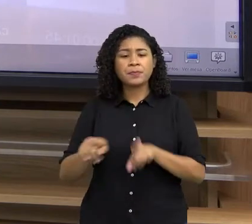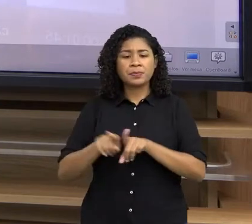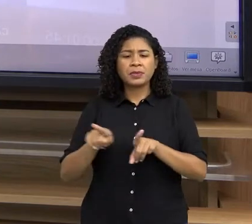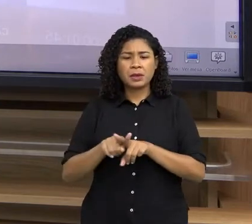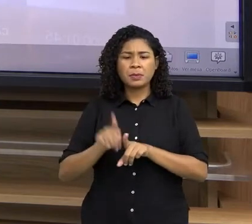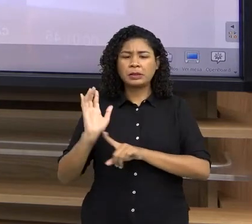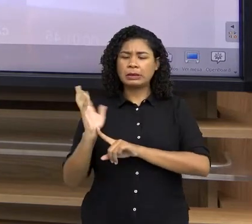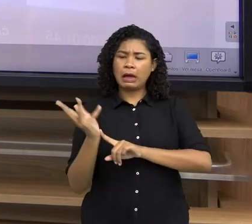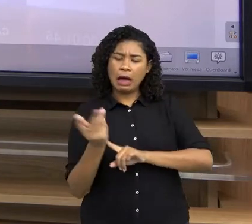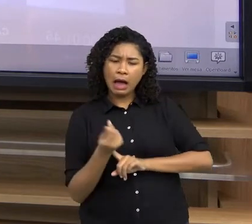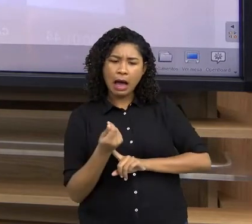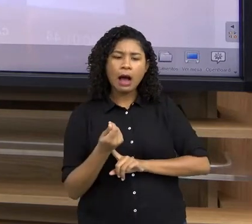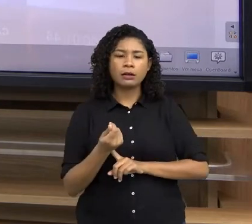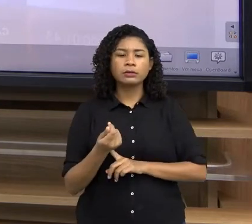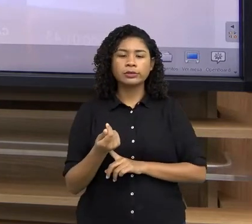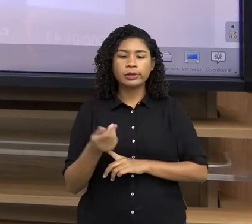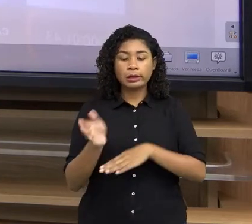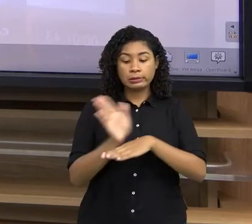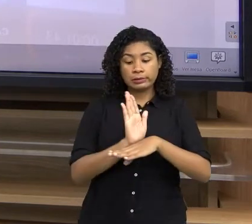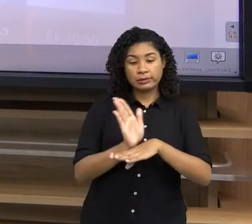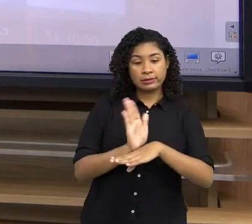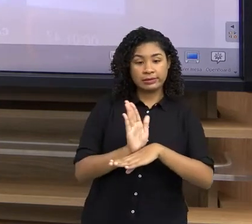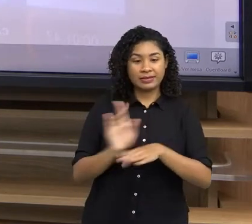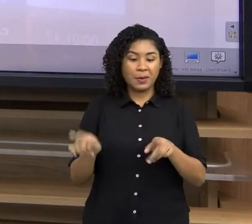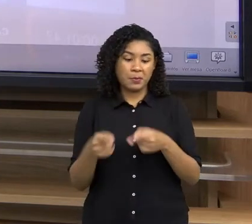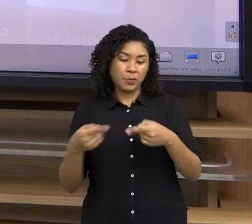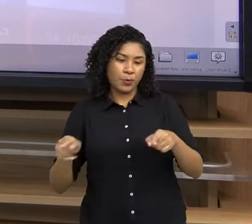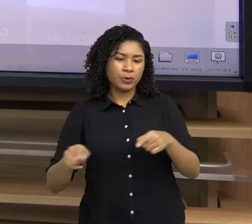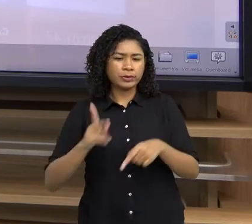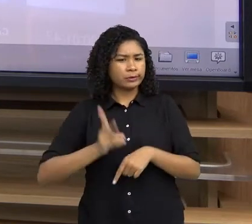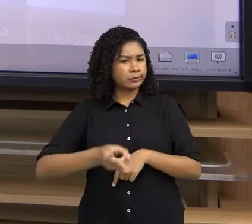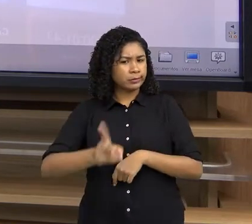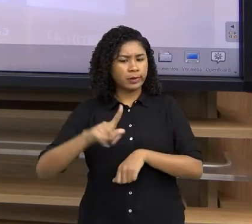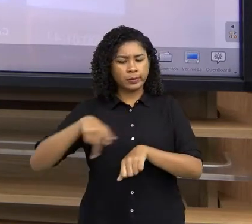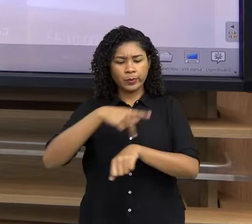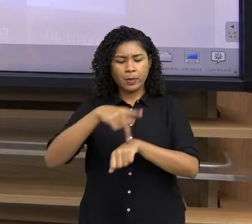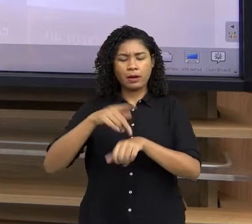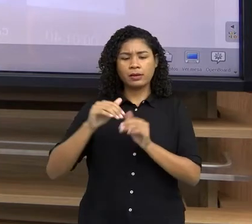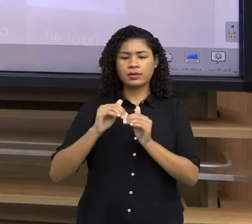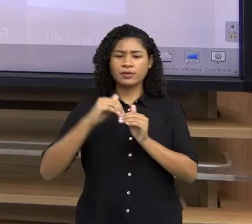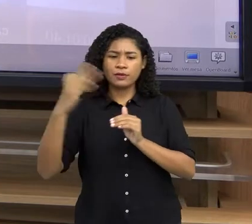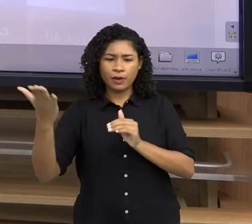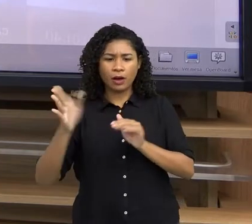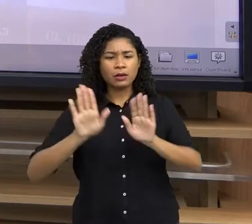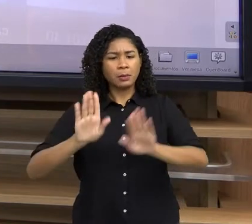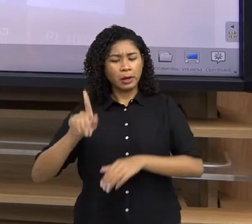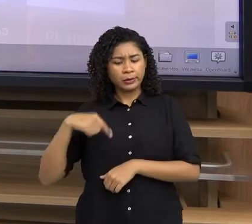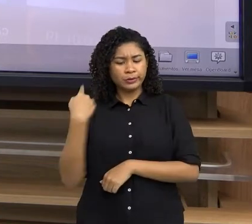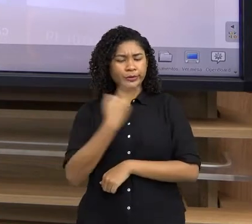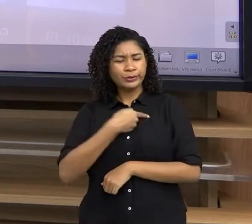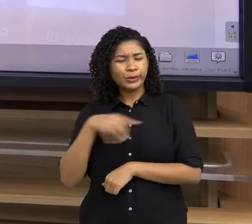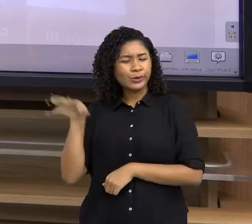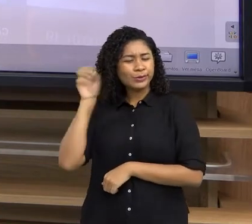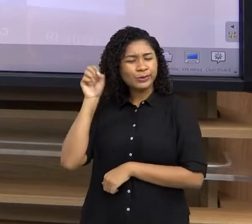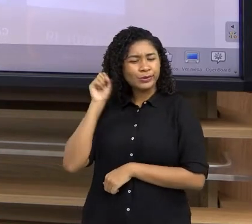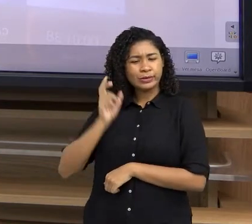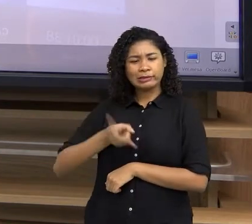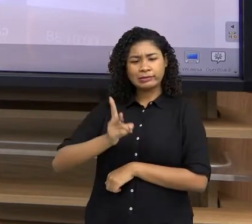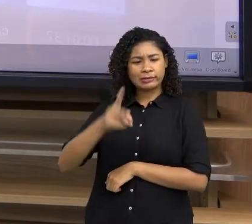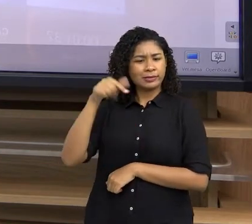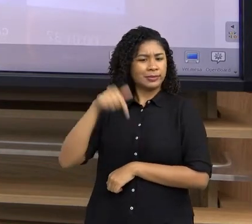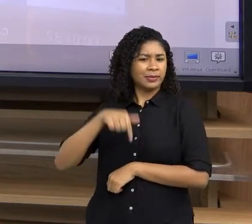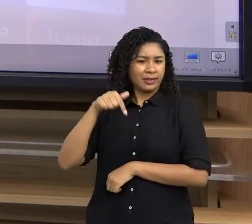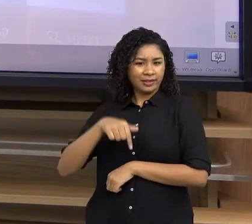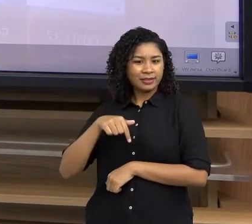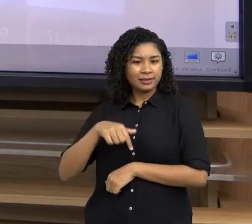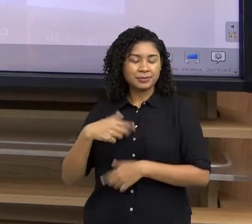né, cinema, música, que são de outros países e que a gente está ouvindo aqui, né, que também é toda essa